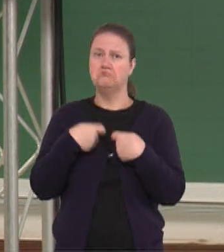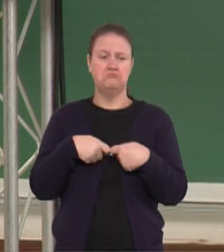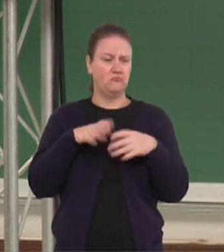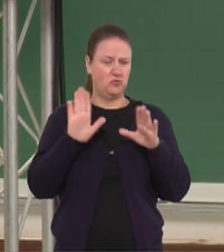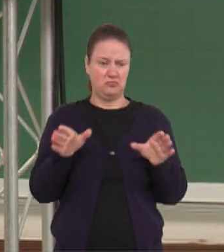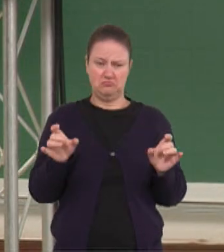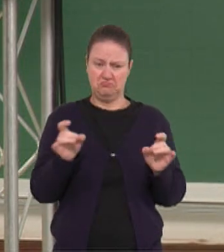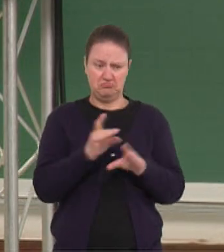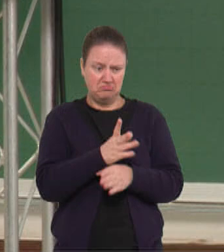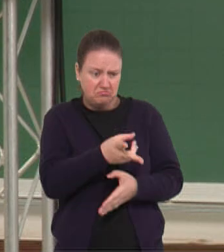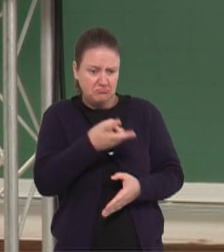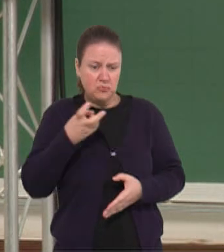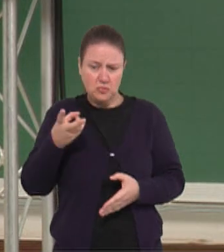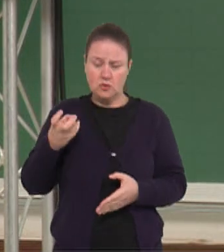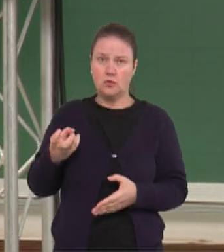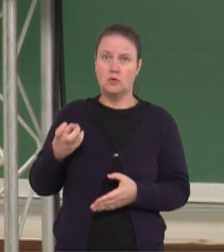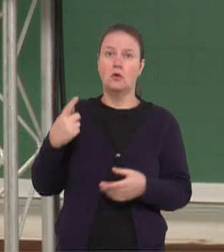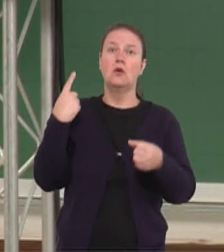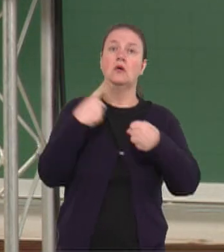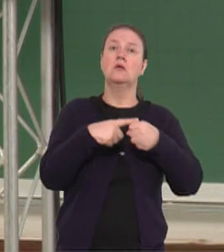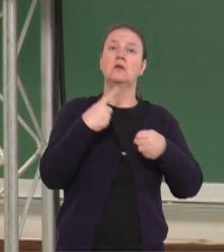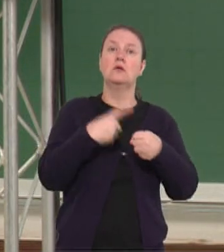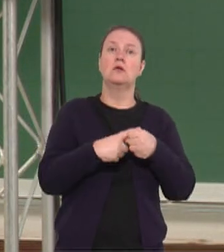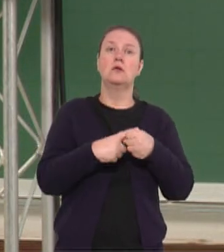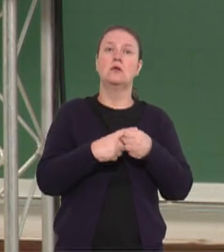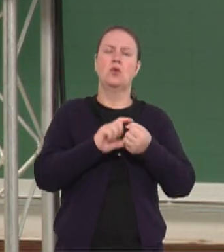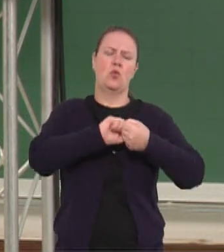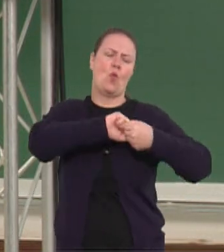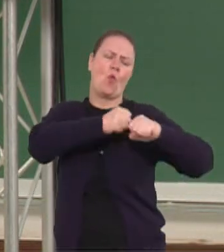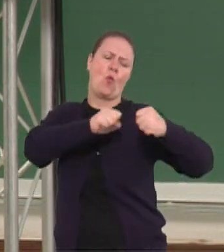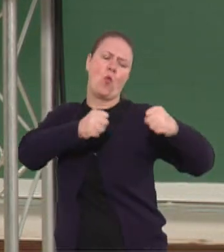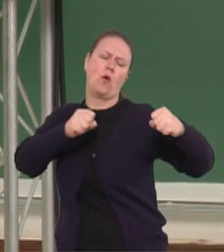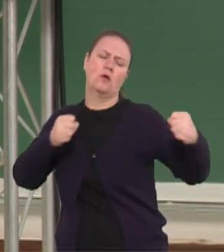Nossa cidade era um enorme jardim.